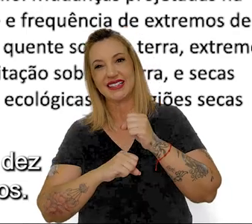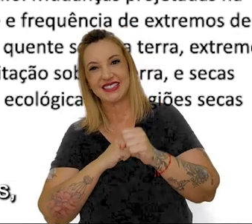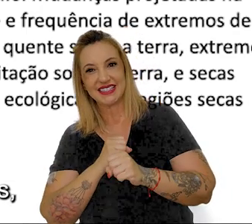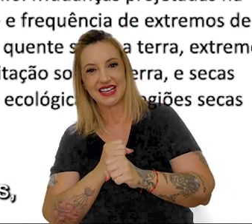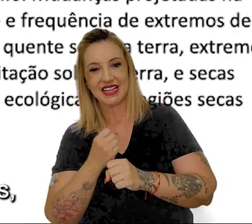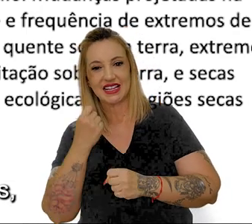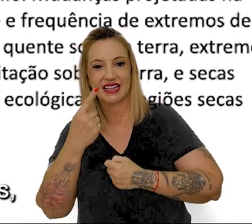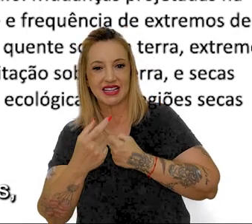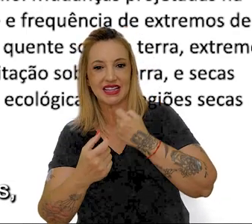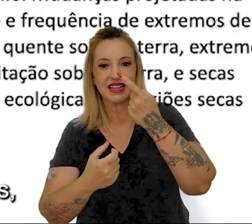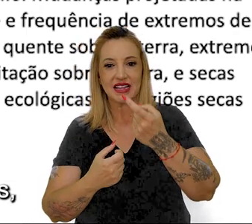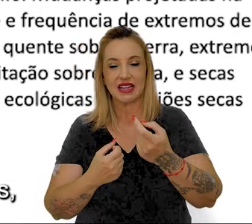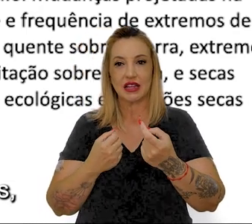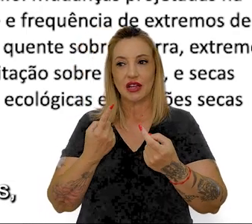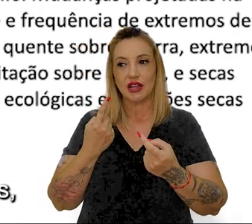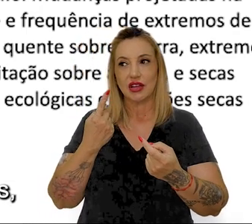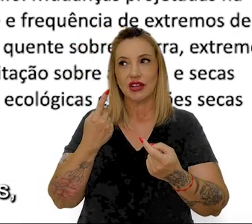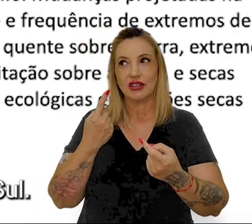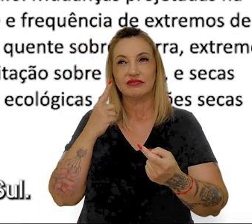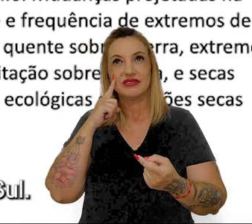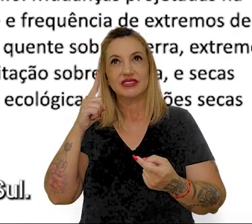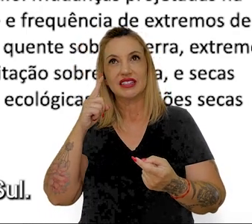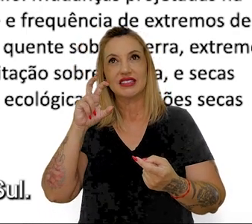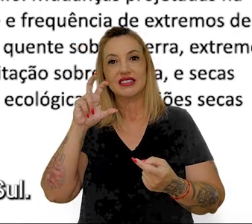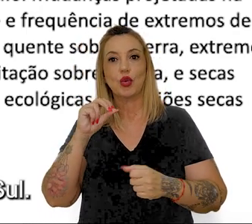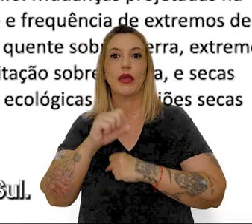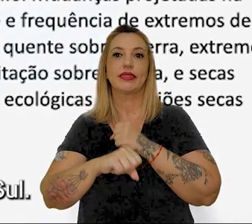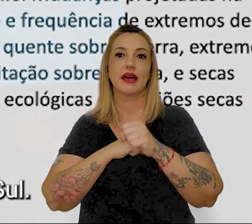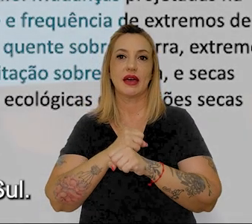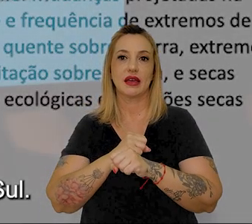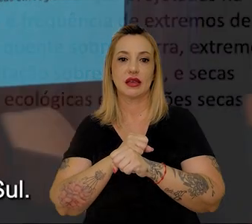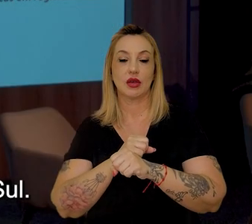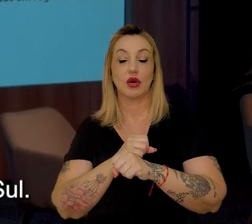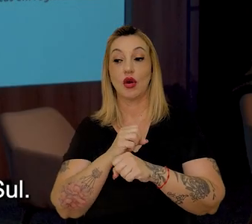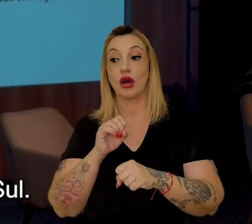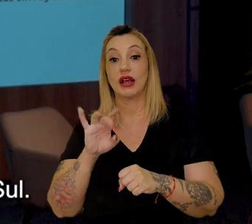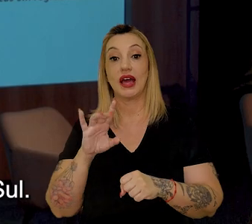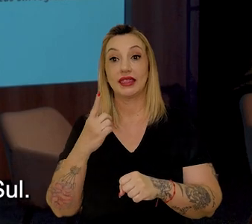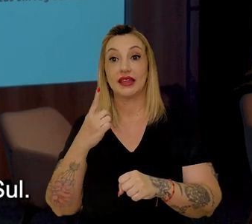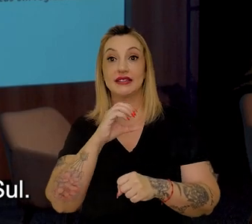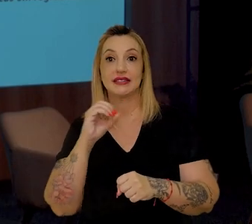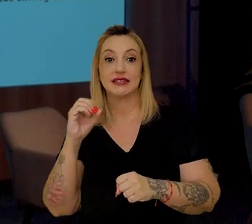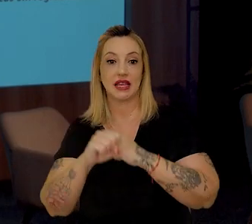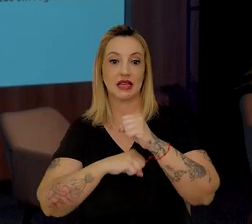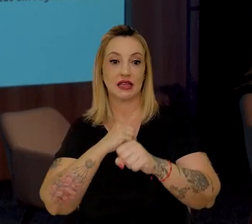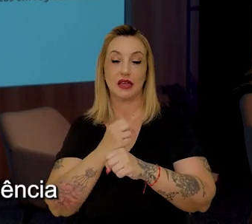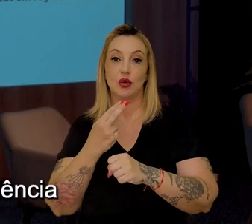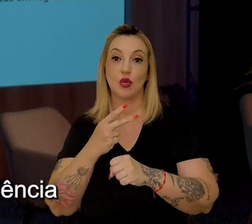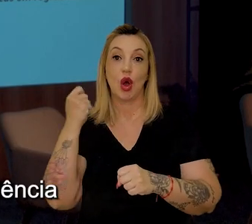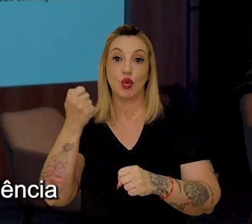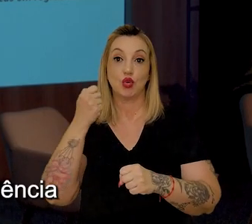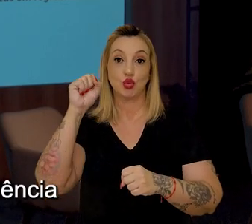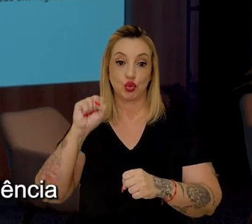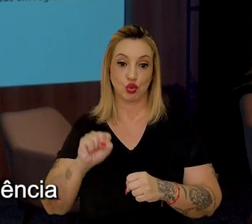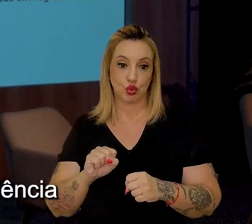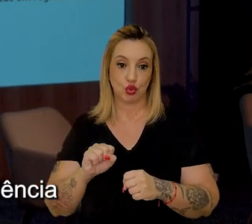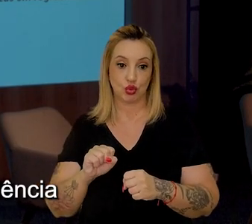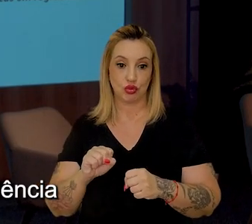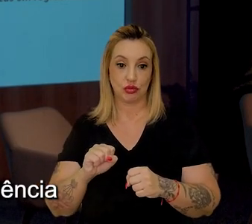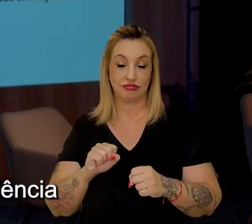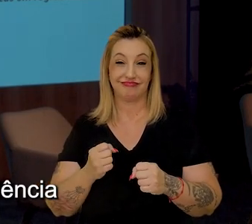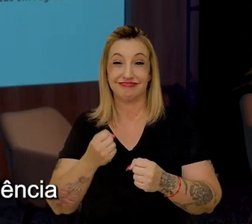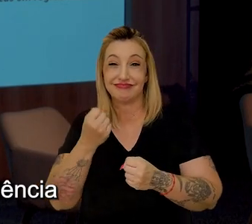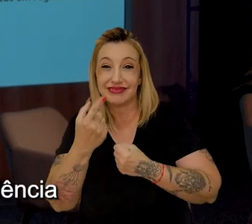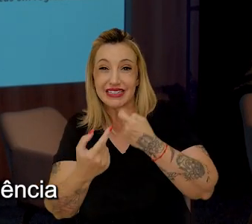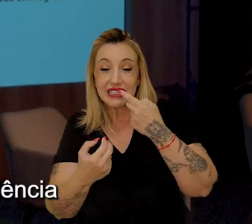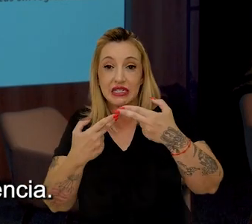eram estimados a acontecer uma vez a cada 50 anos ou uma vez a cada 100 anos como foi o caso de Rio Grande do Sul Eventos raros que